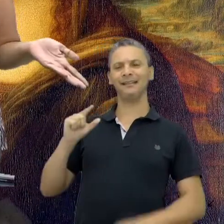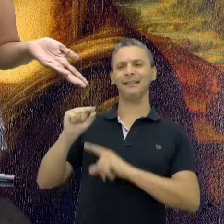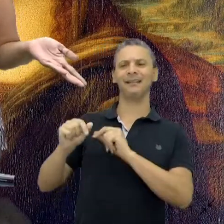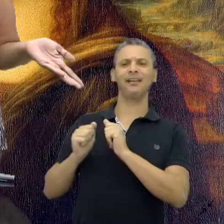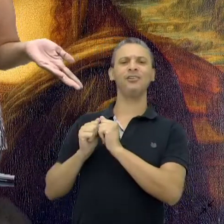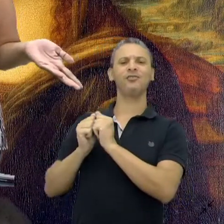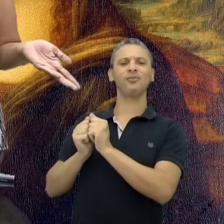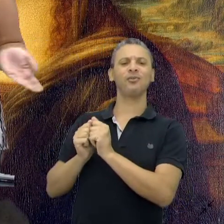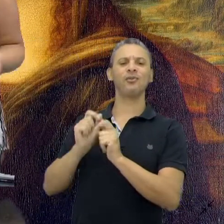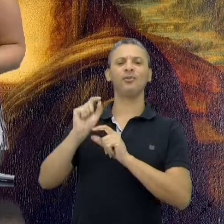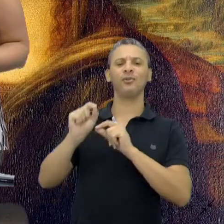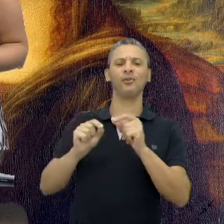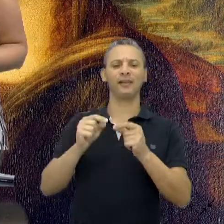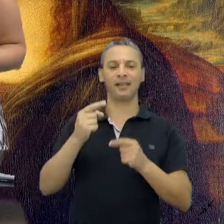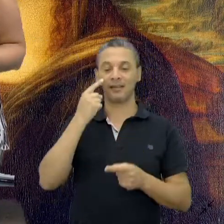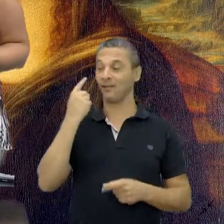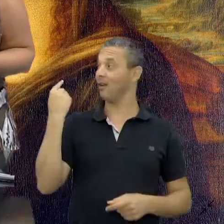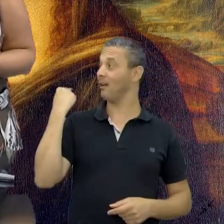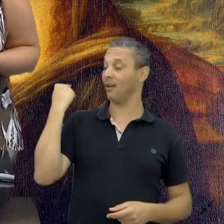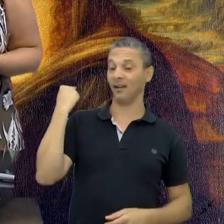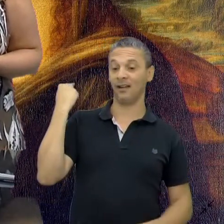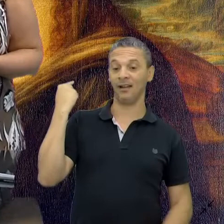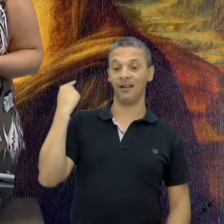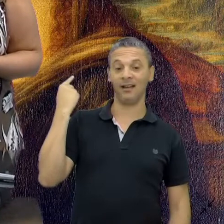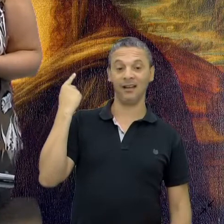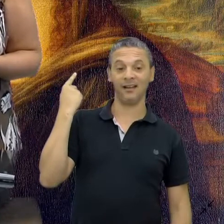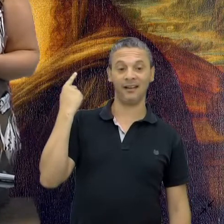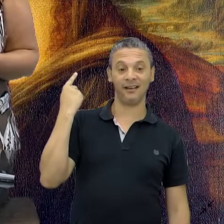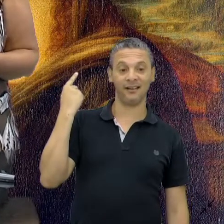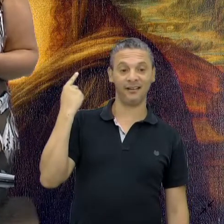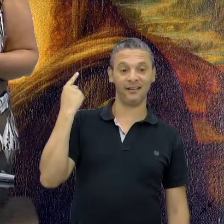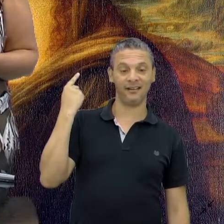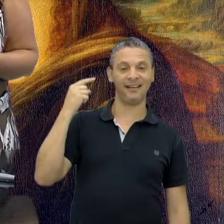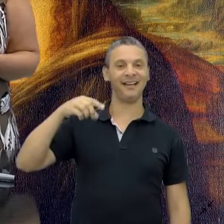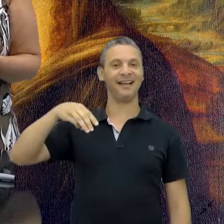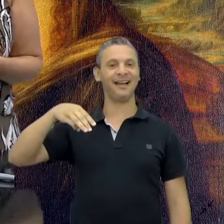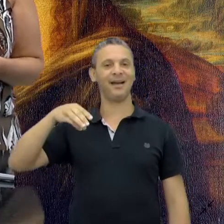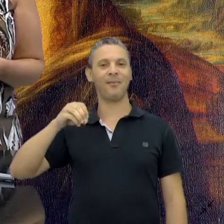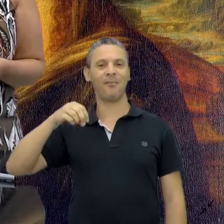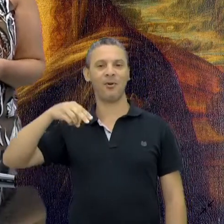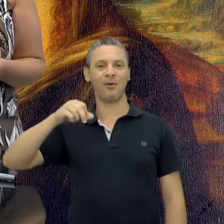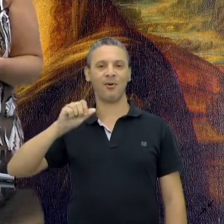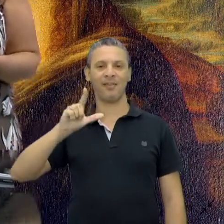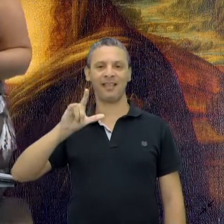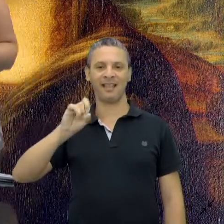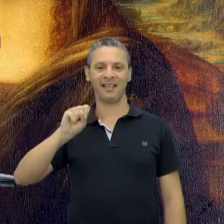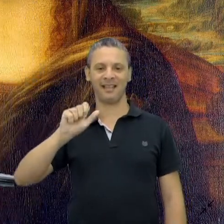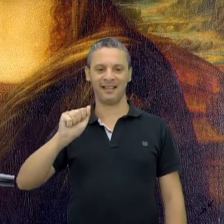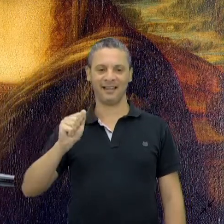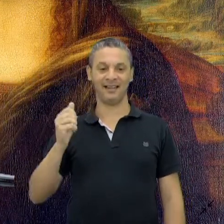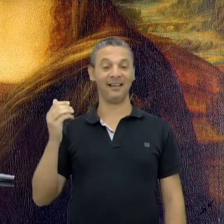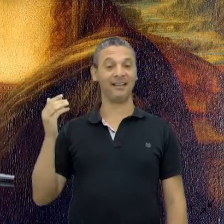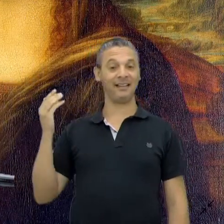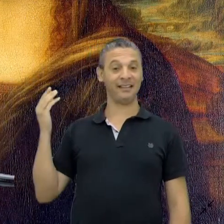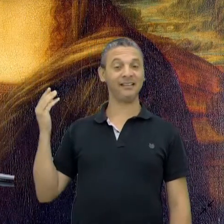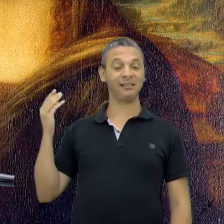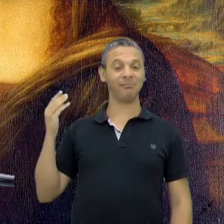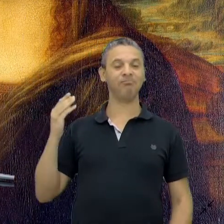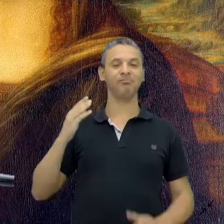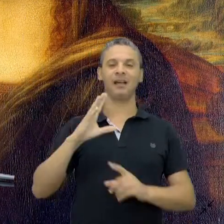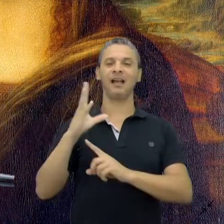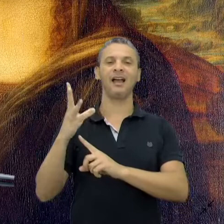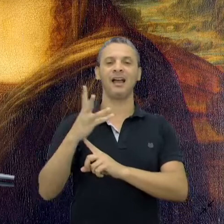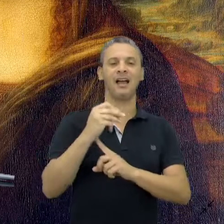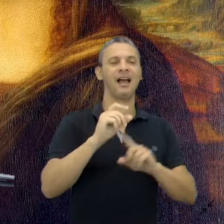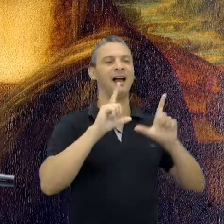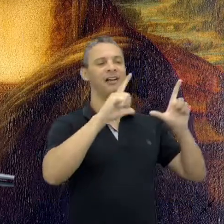de mim? Olha só, aqui atrás, ó. Nossa amiga Mona Lisa, famosa, uma das obras a obra mais famosa do mundo,